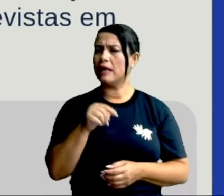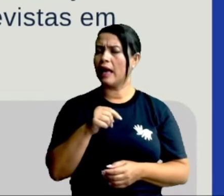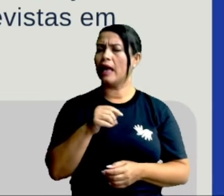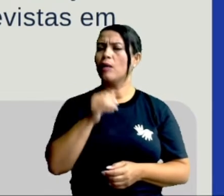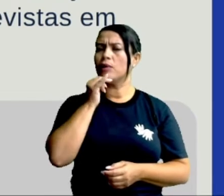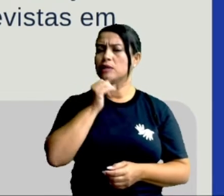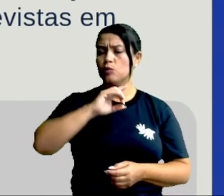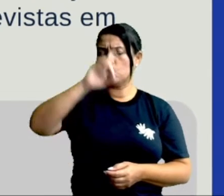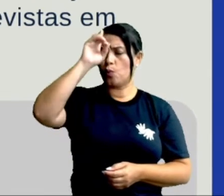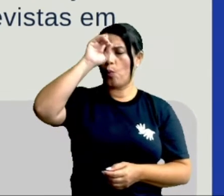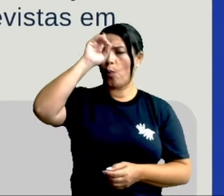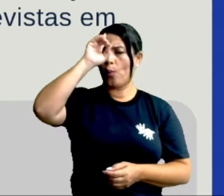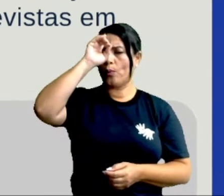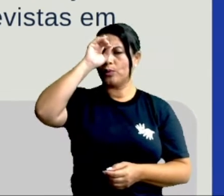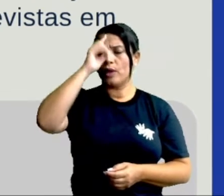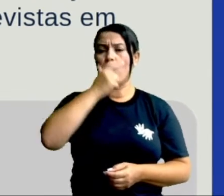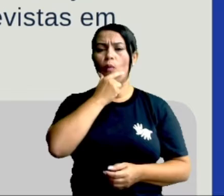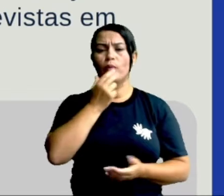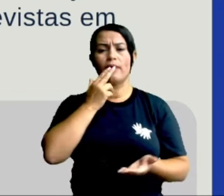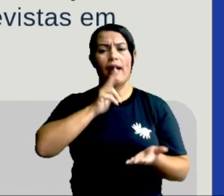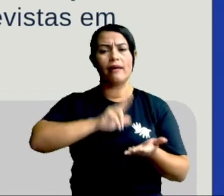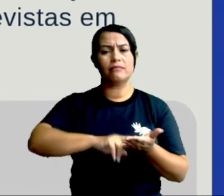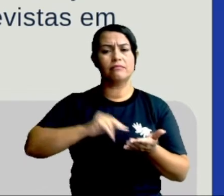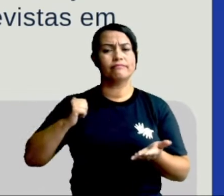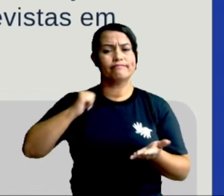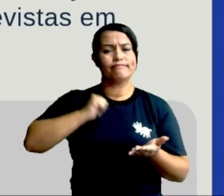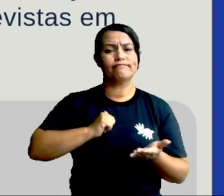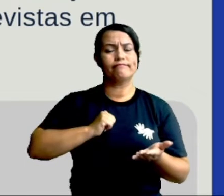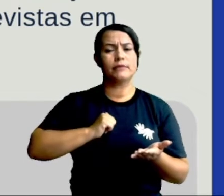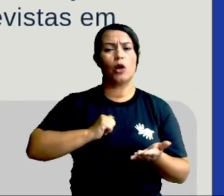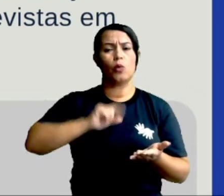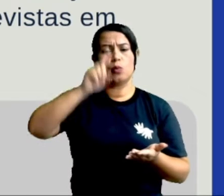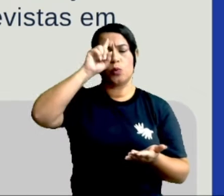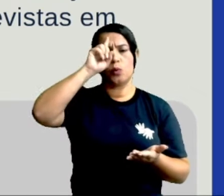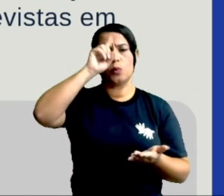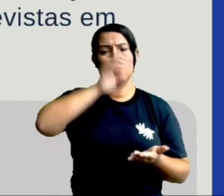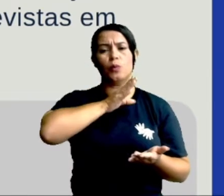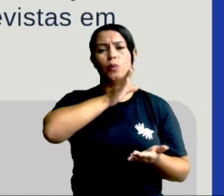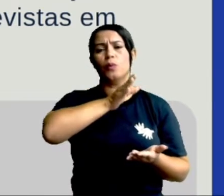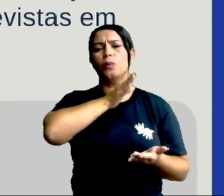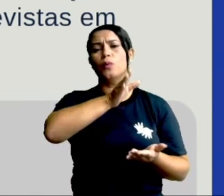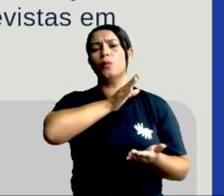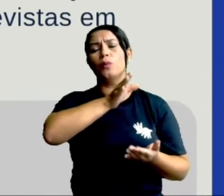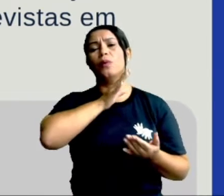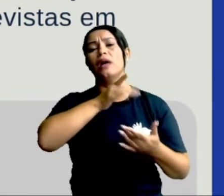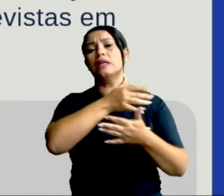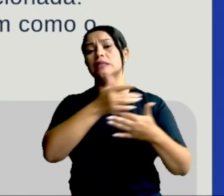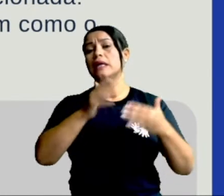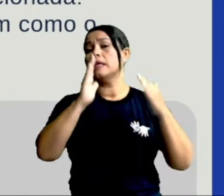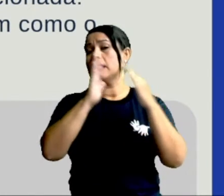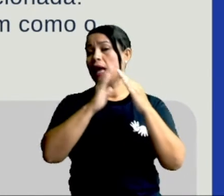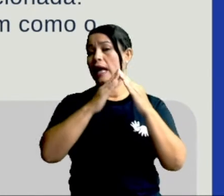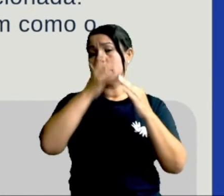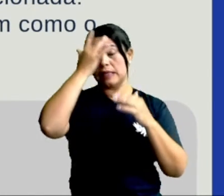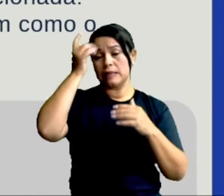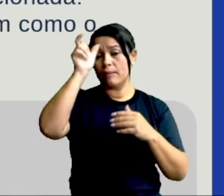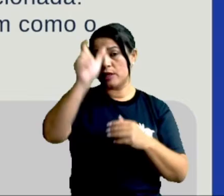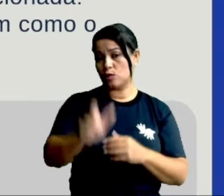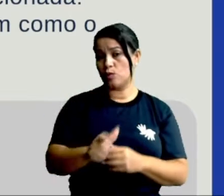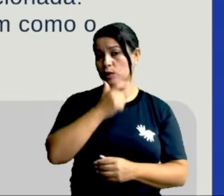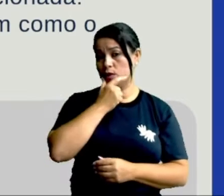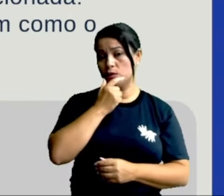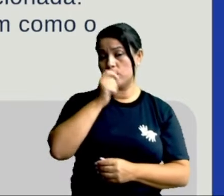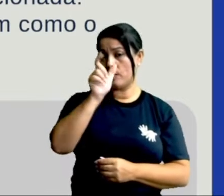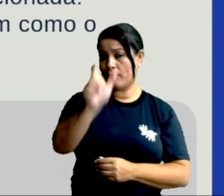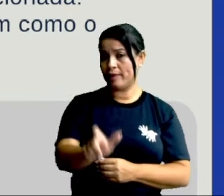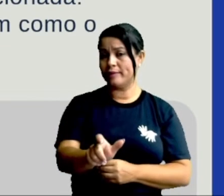quase diariamente, o carteiro lá ia a um dos extremos da cidade onde morava o desconhecido. Esse